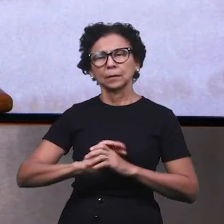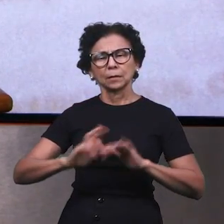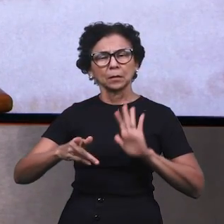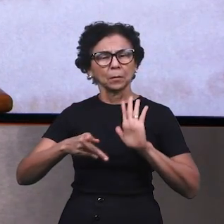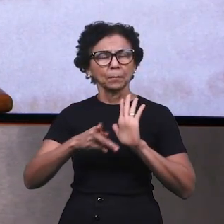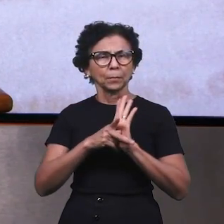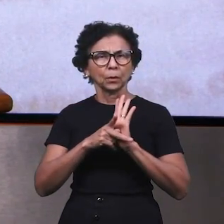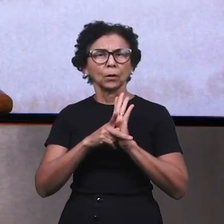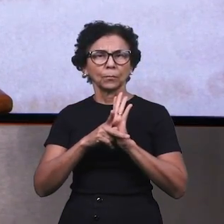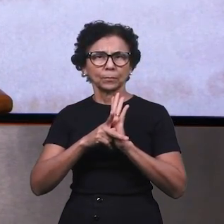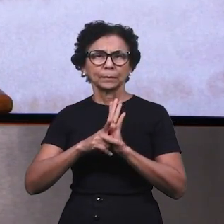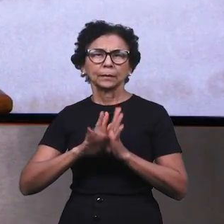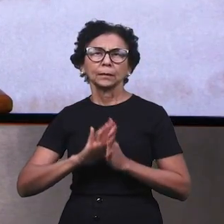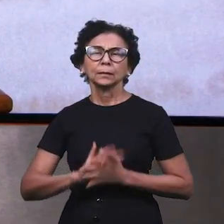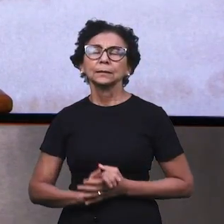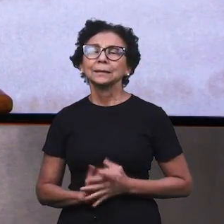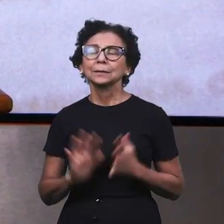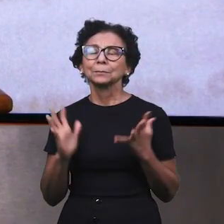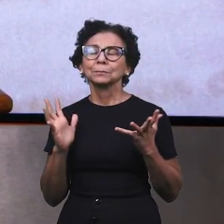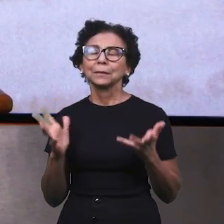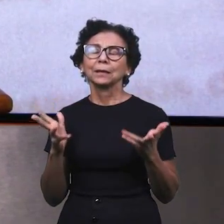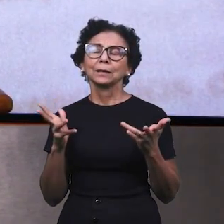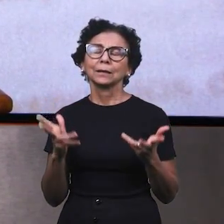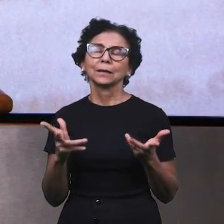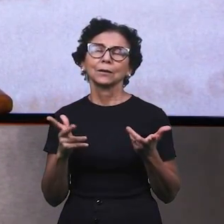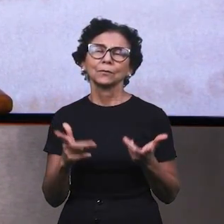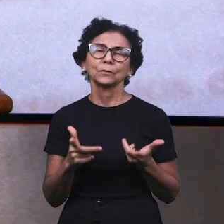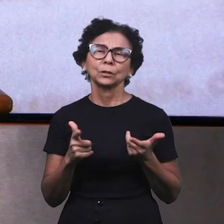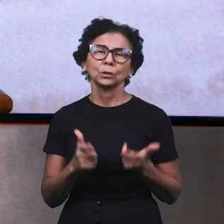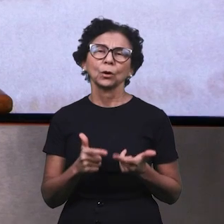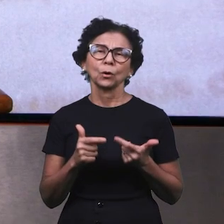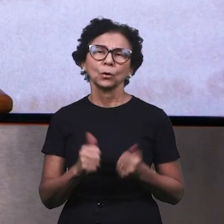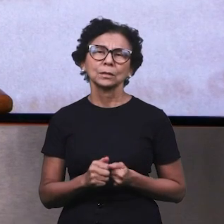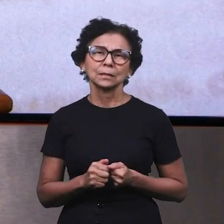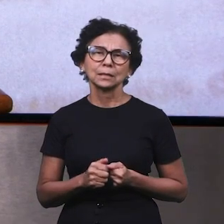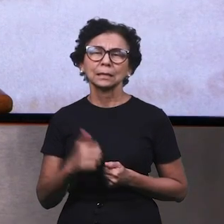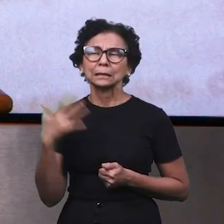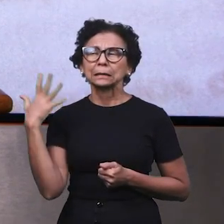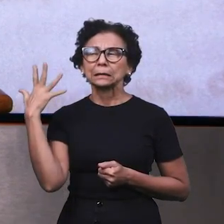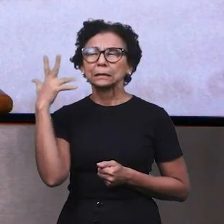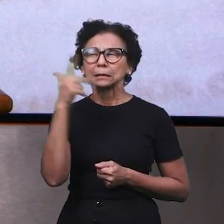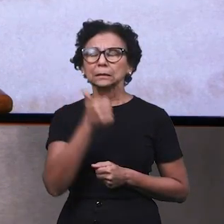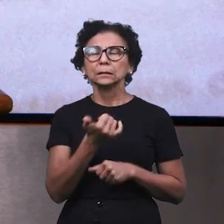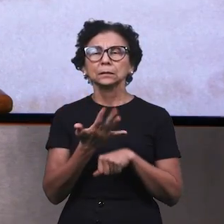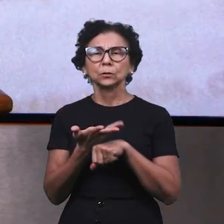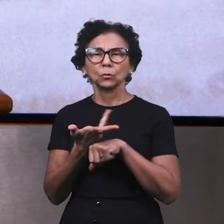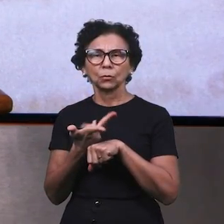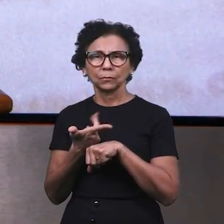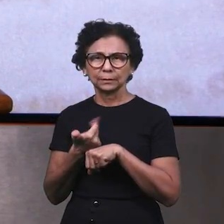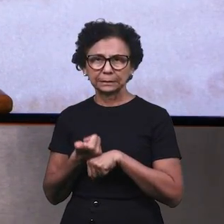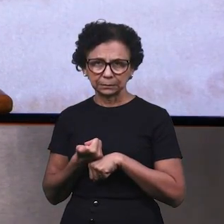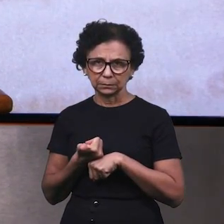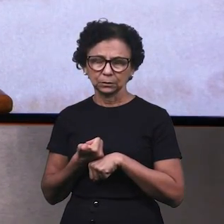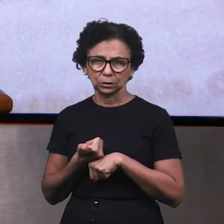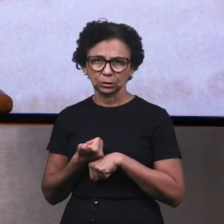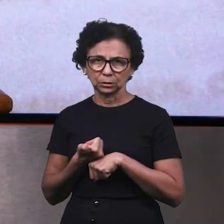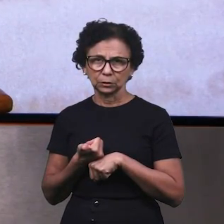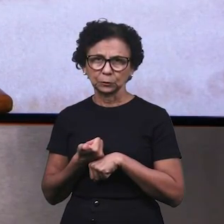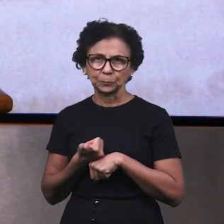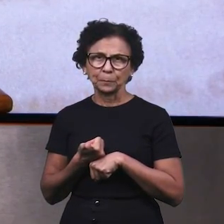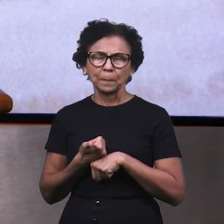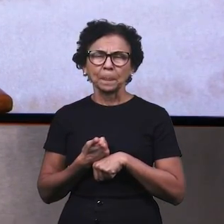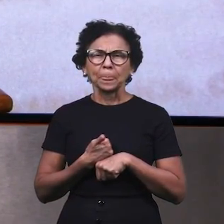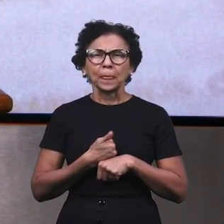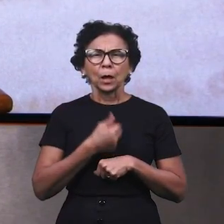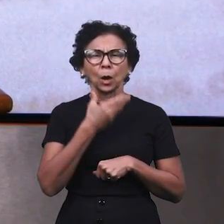própria que a torna extraordinariamente bela e cativante. Ao inspirar seus